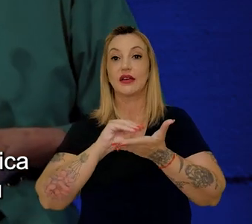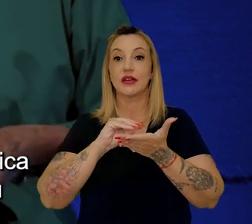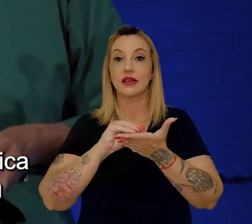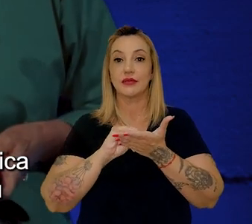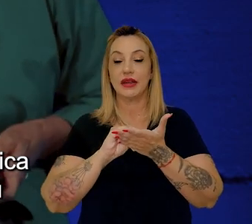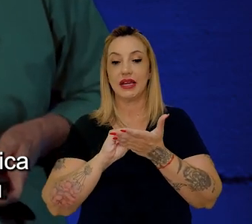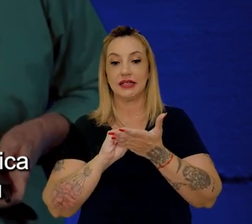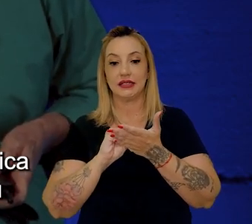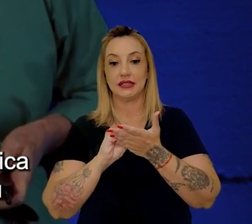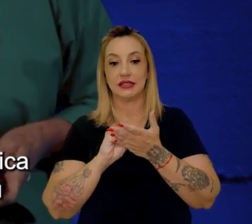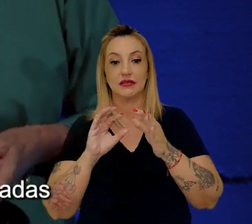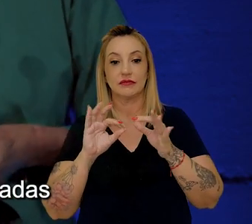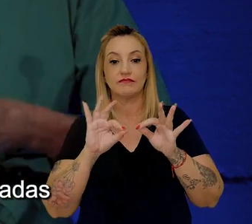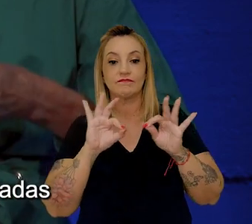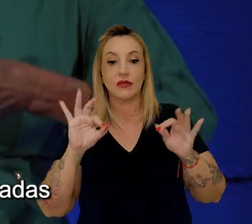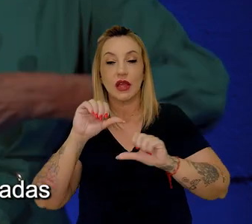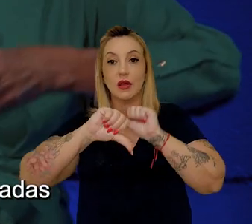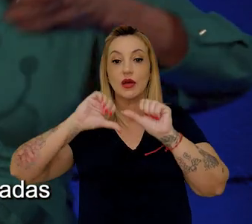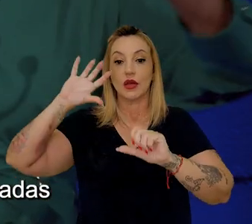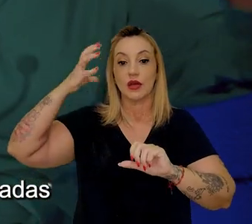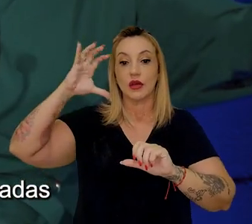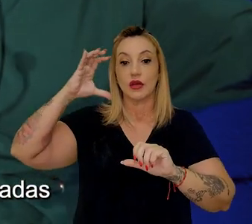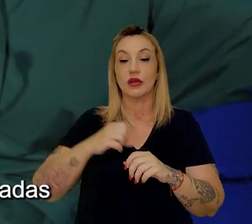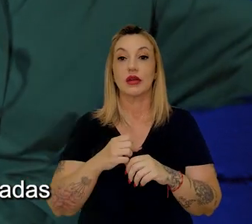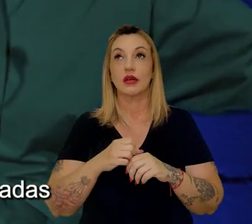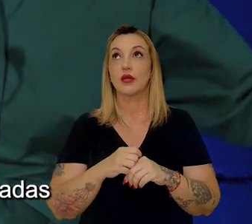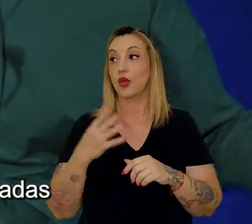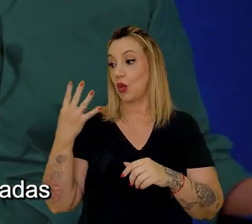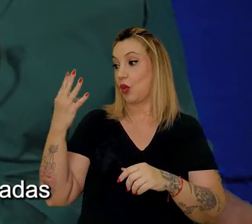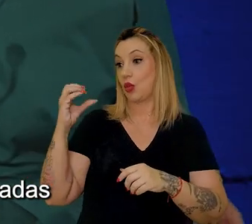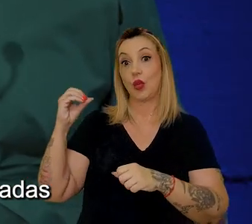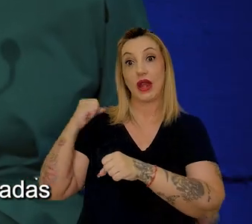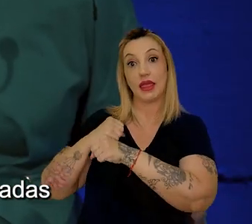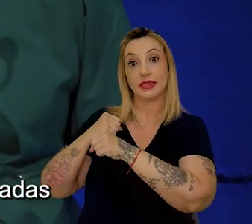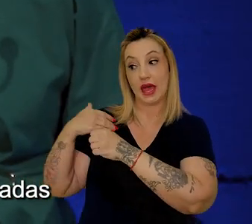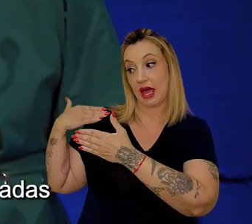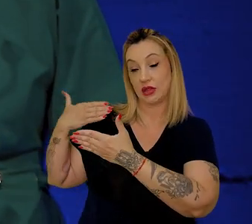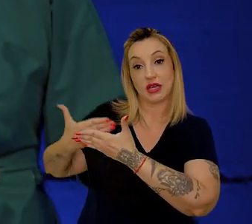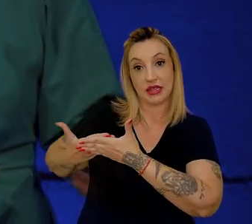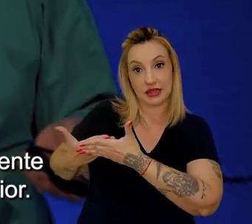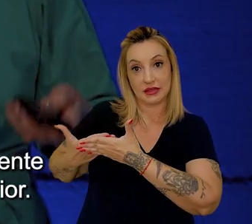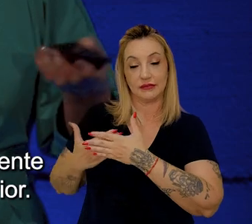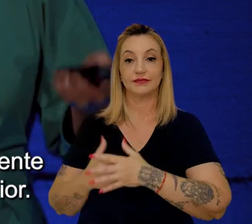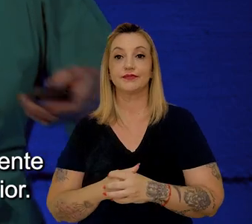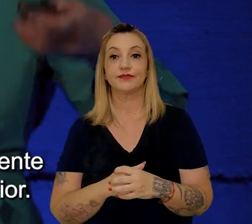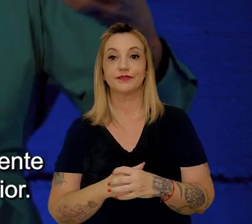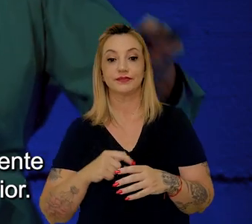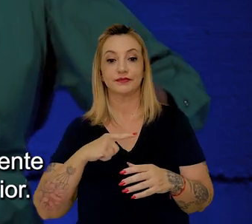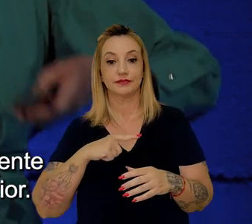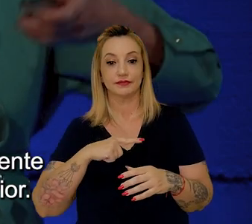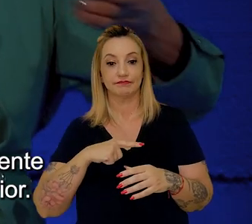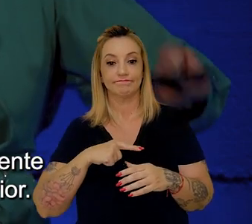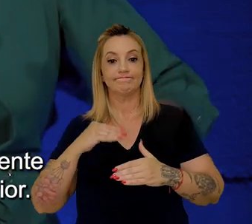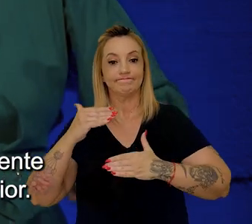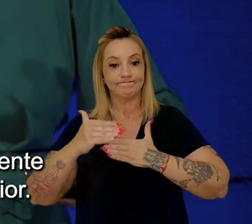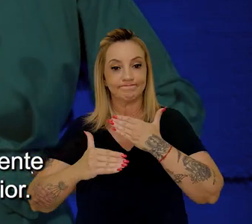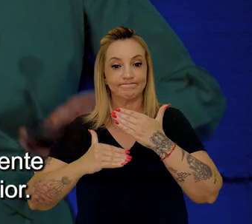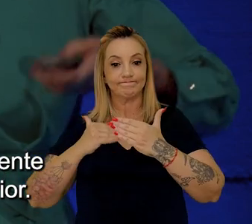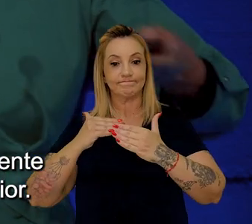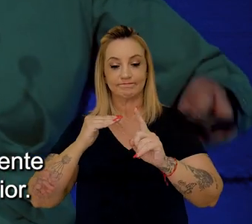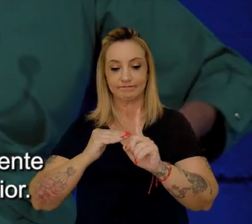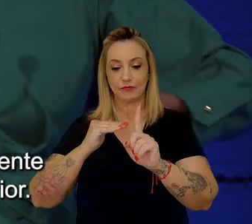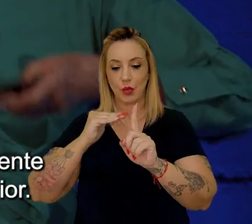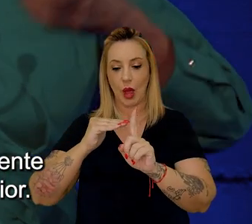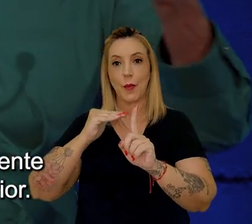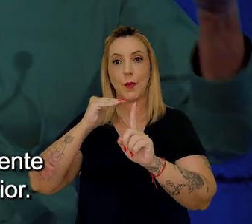base física da mudança do clima ele indicou que cada uma das últimas quatro décadas tinham sido sucessivamente mais